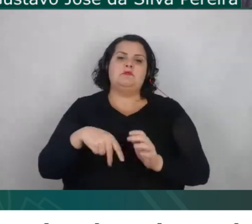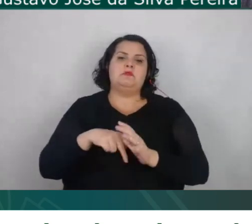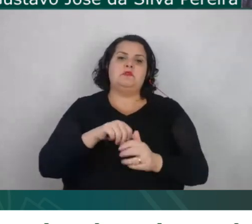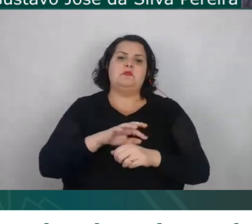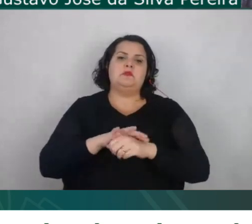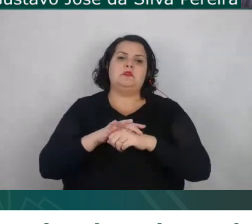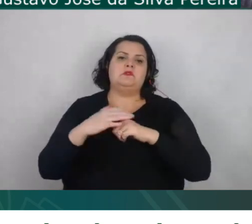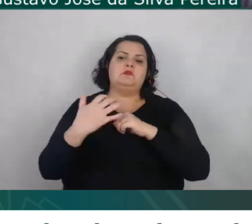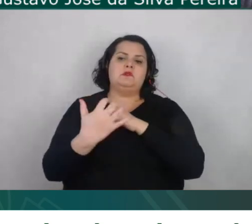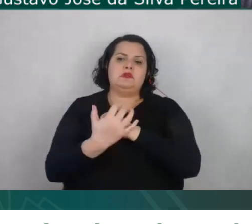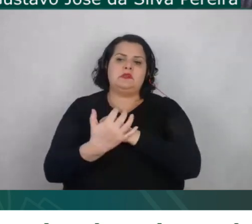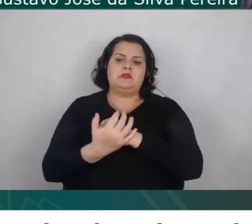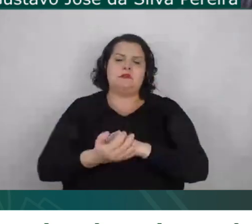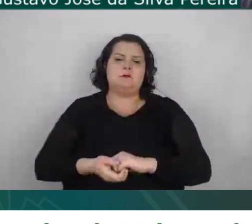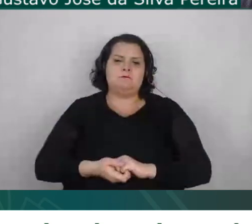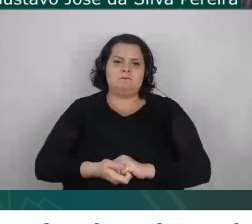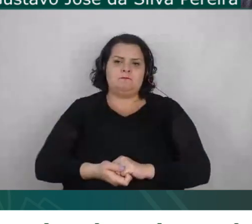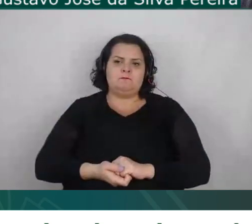O professor Reinaldo,